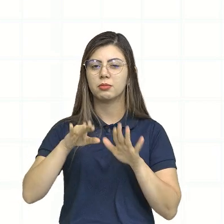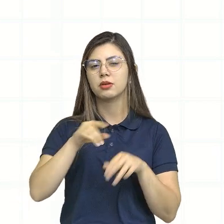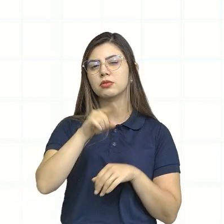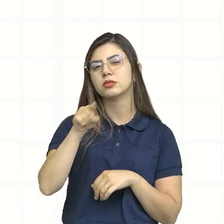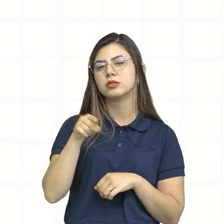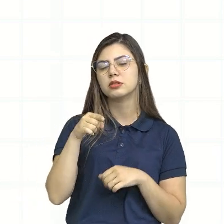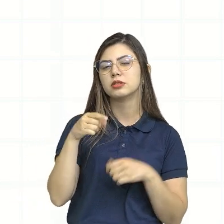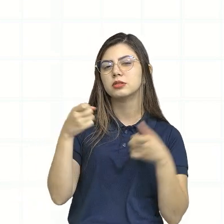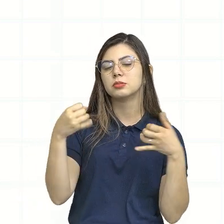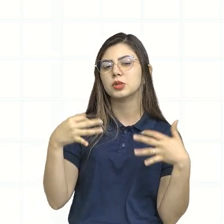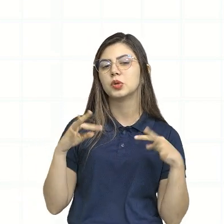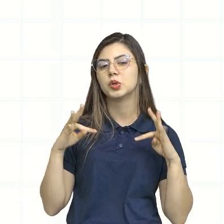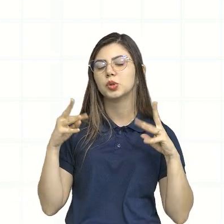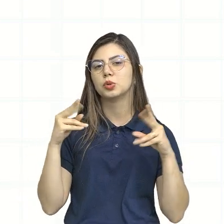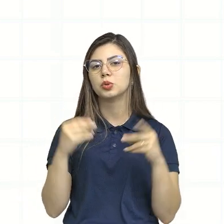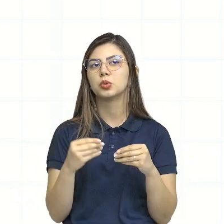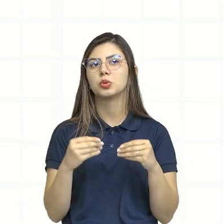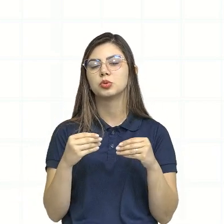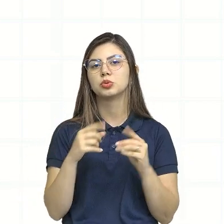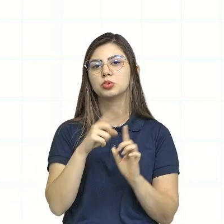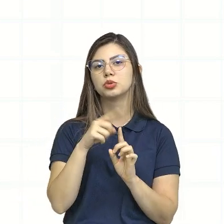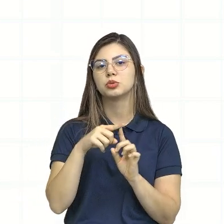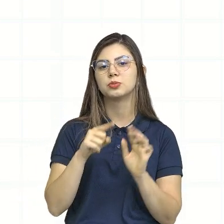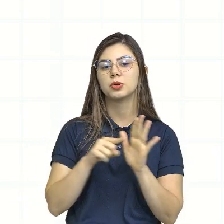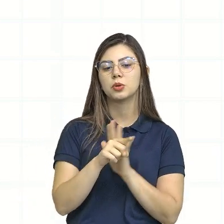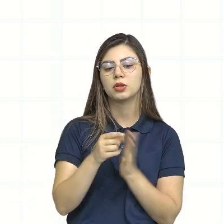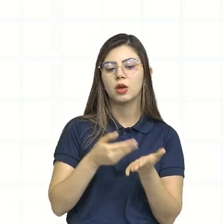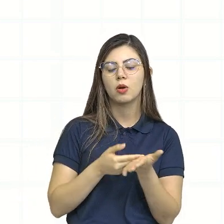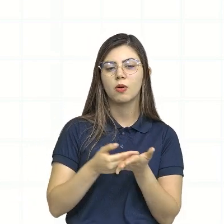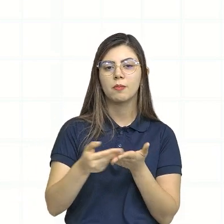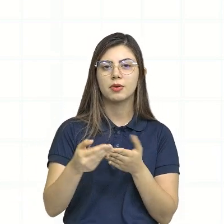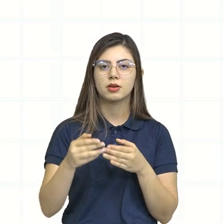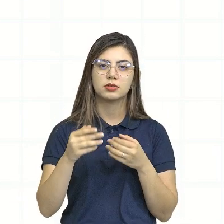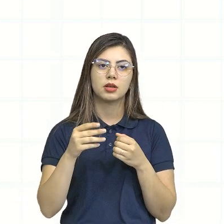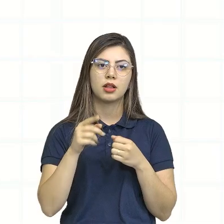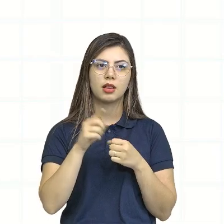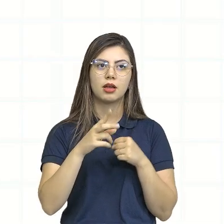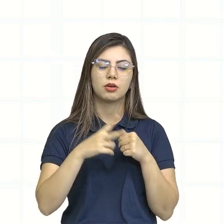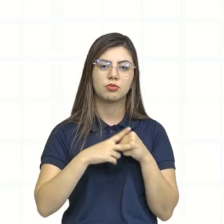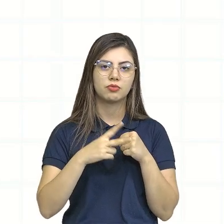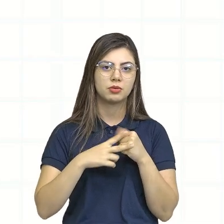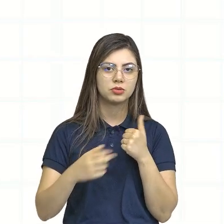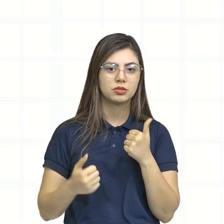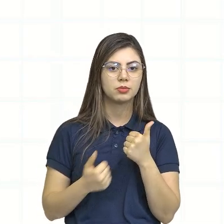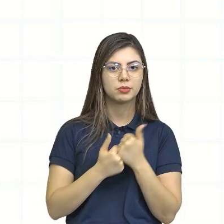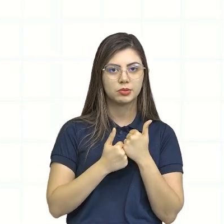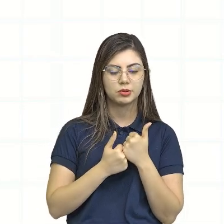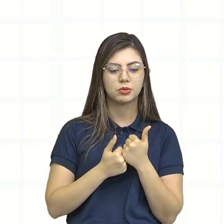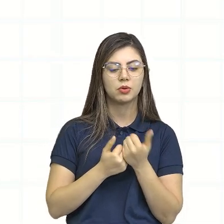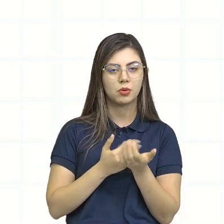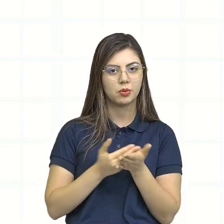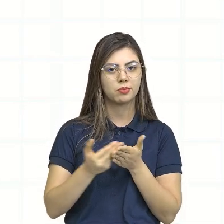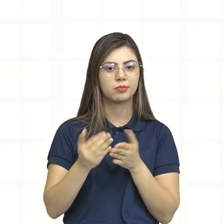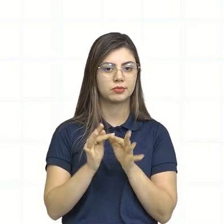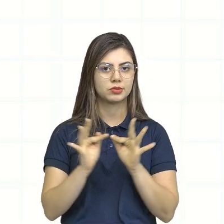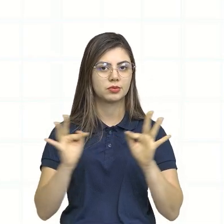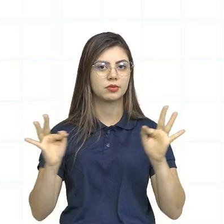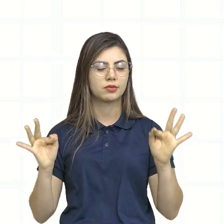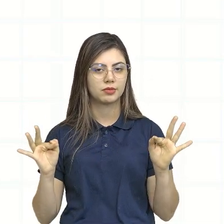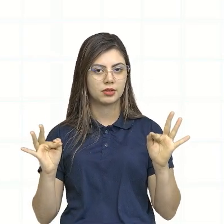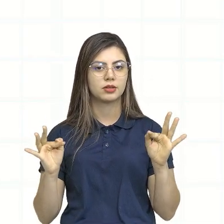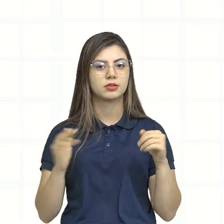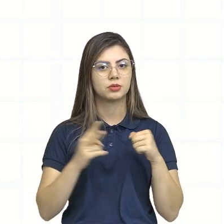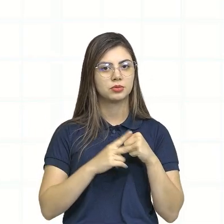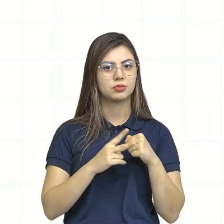inglesa começam com o verbo auxiliar. De fato, todas as perguntas em língua inglesa começam com um verbo